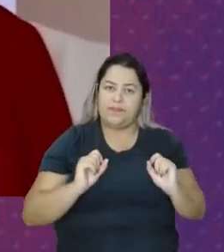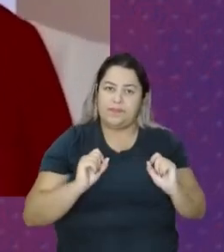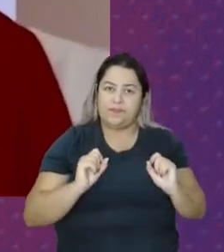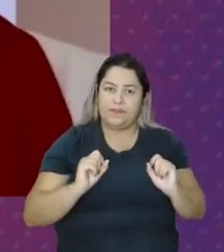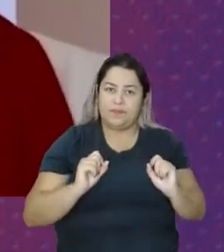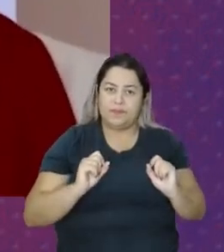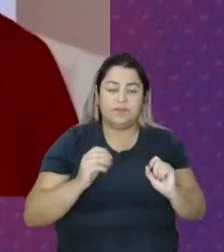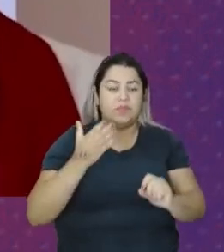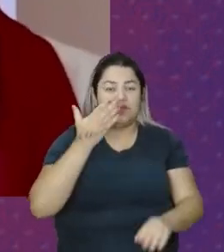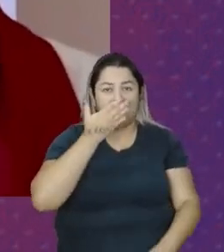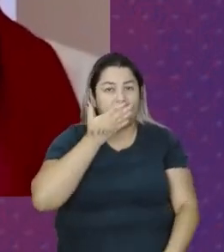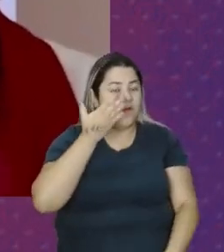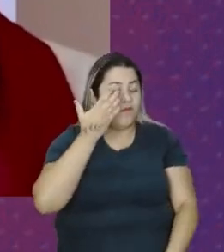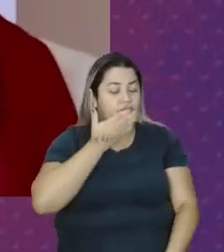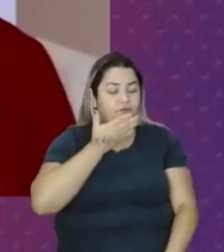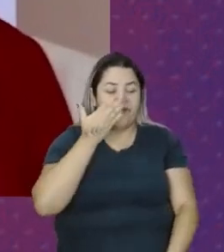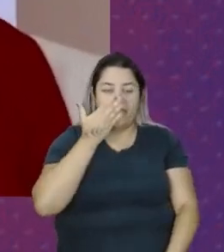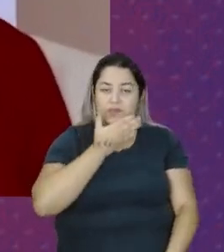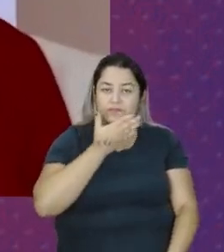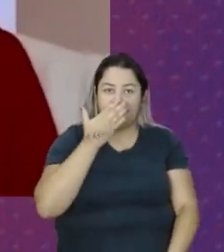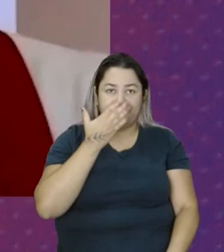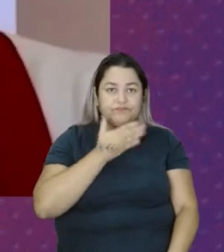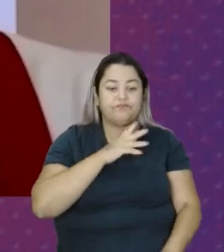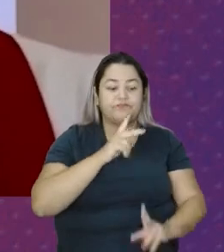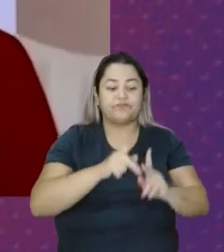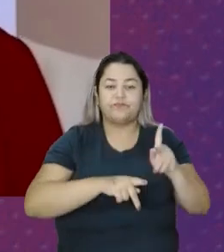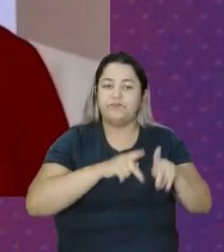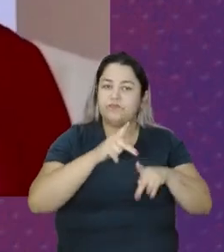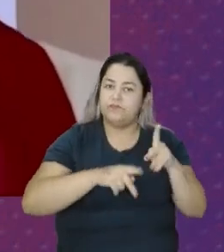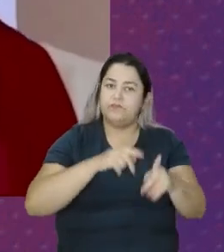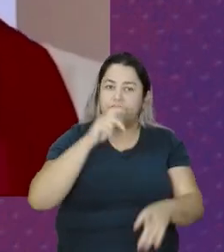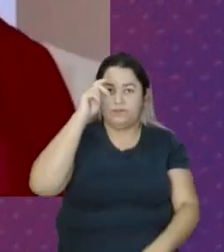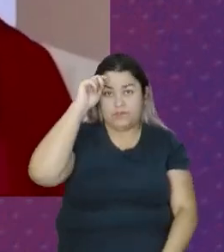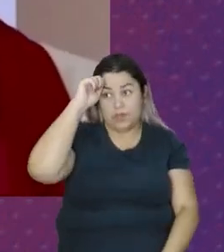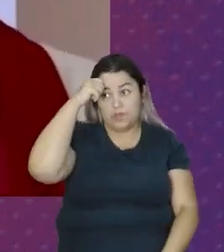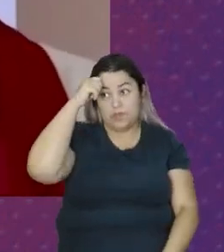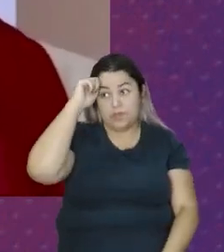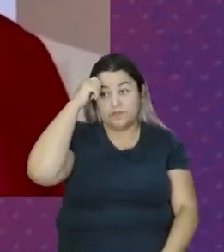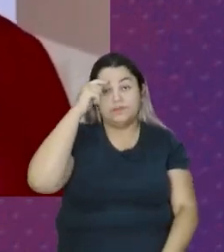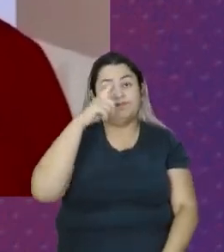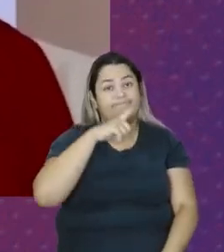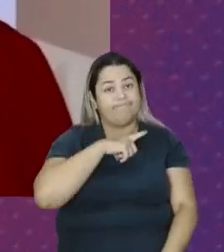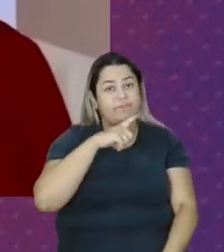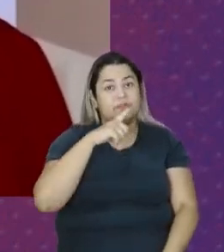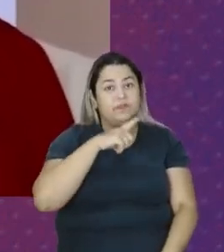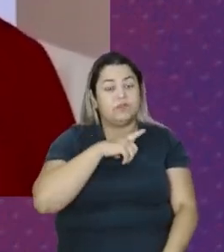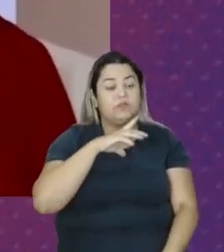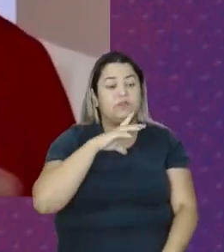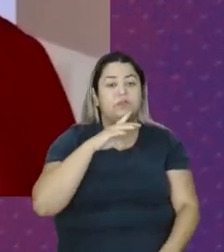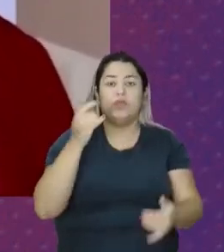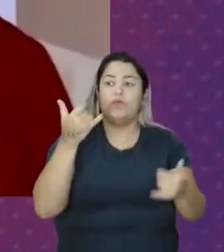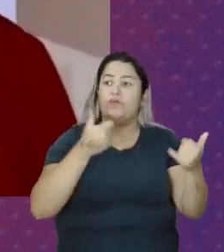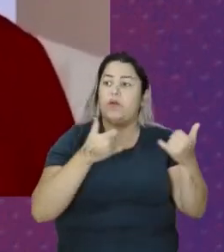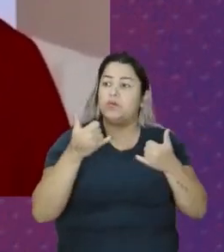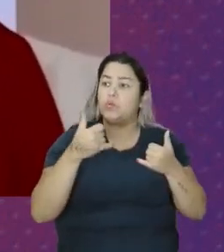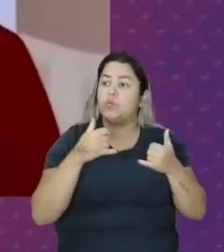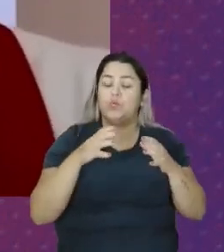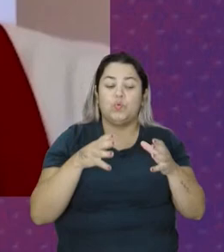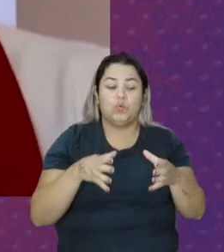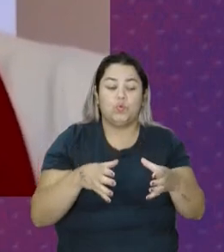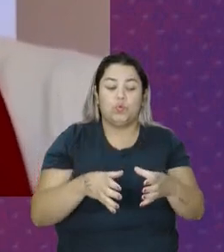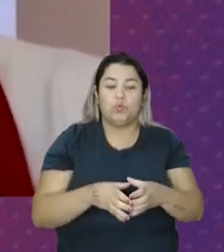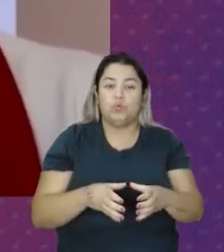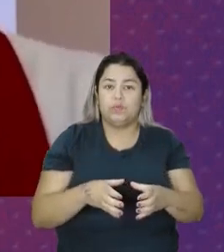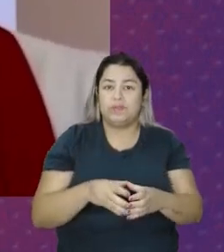não enxergam a população negra, de termos dados em que diz que os negros